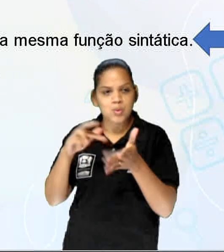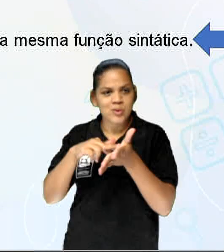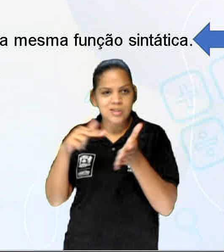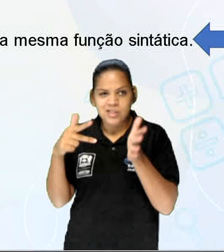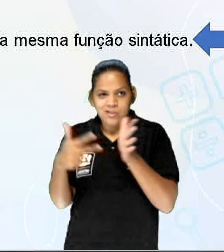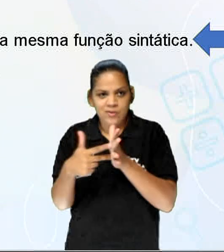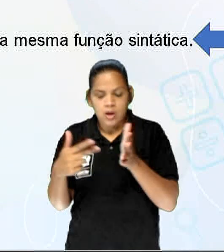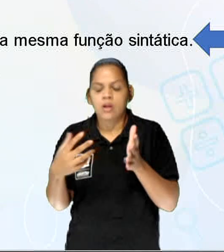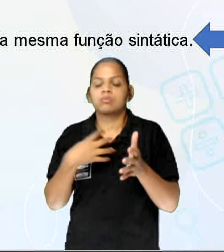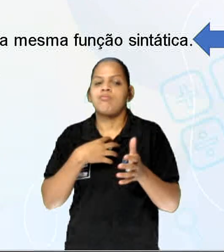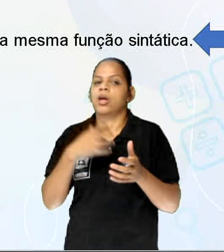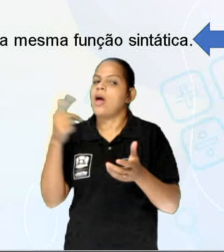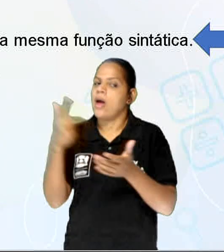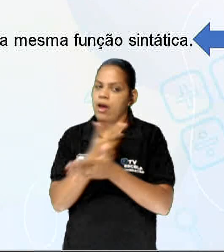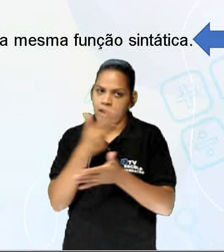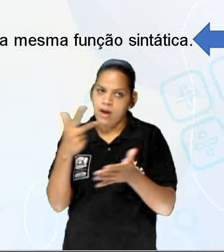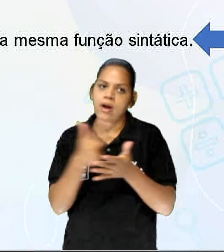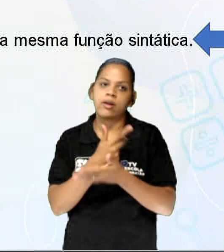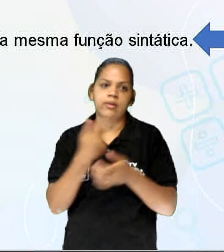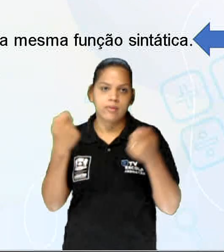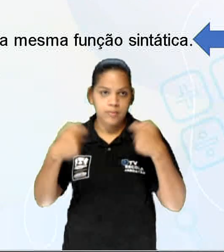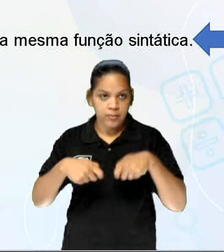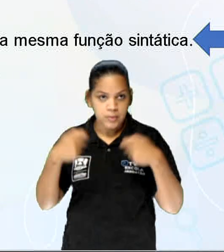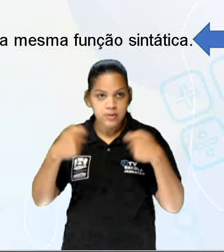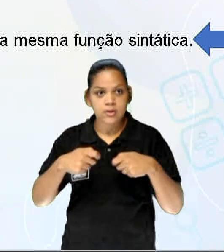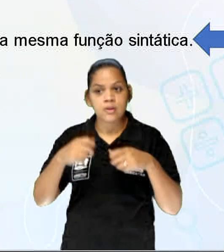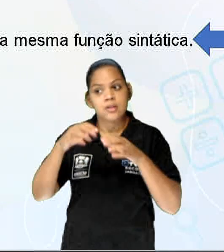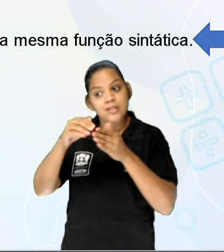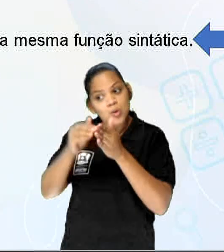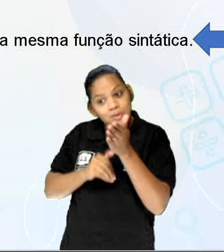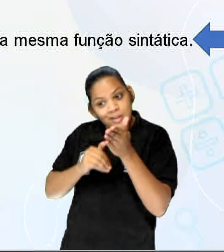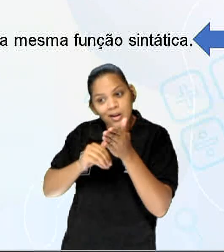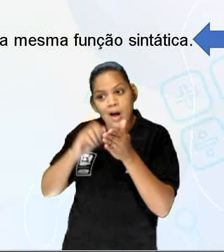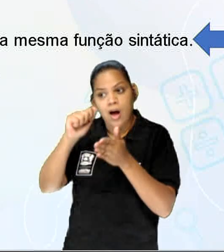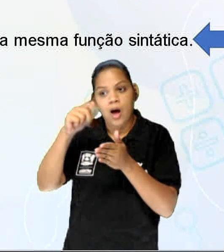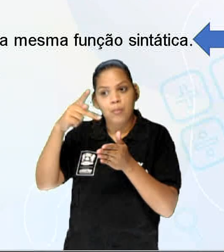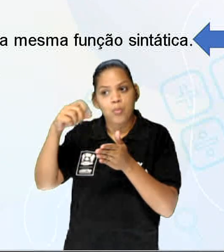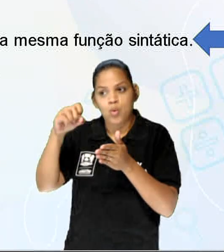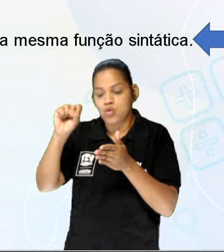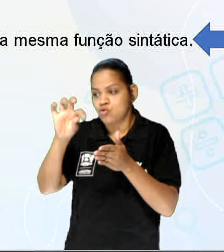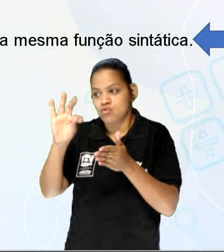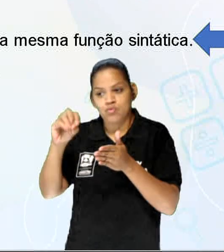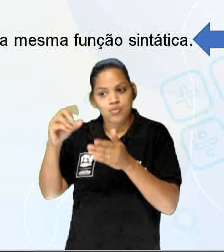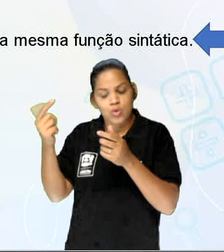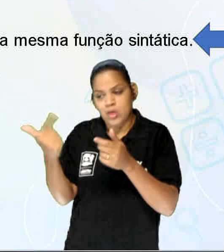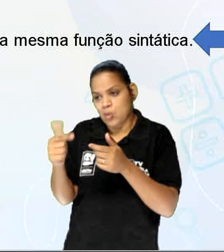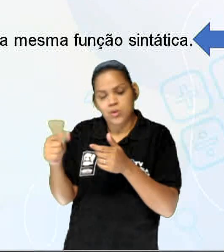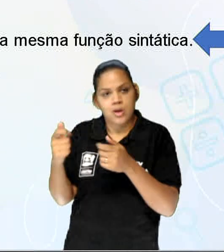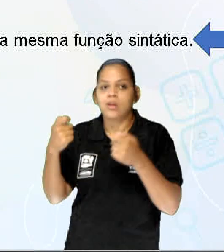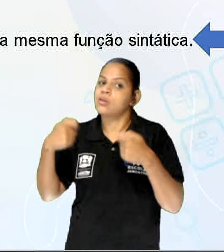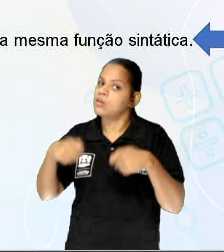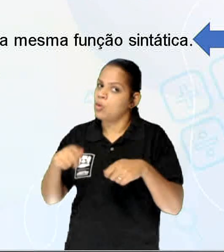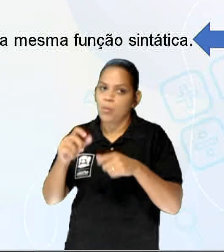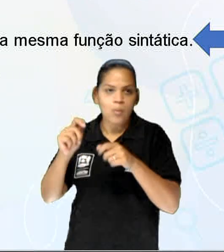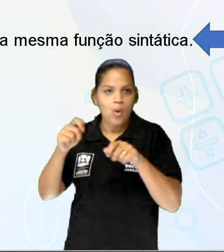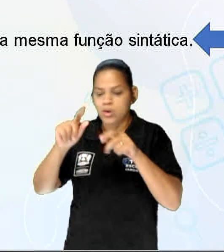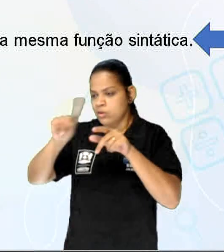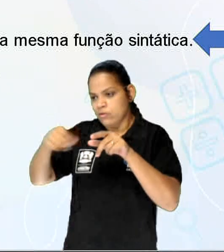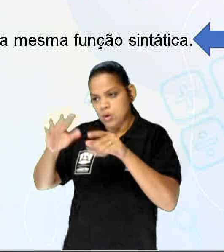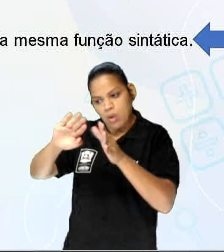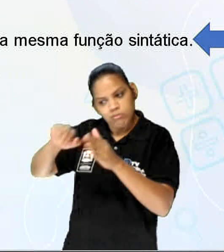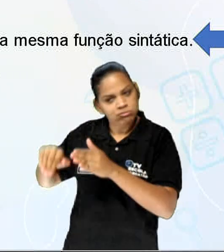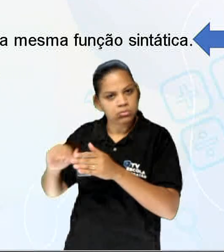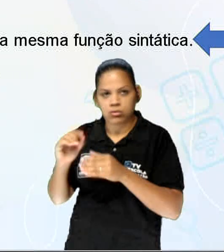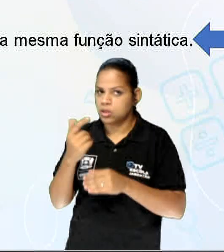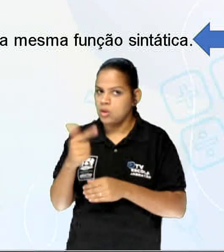versos, eu vou deixar de ter o aposto. E aí vai gerar uma confusão no sentido. Não dá para tirar a vírgula. E por último, né, o item